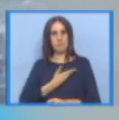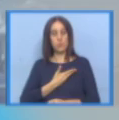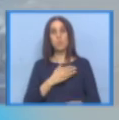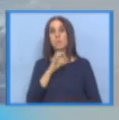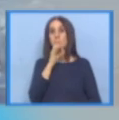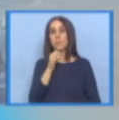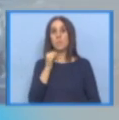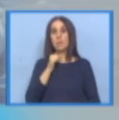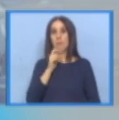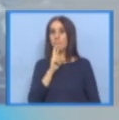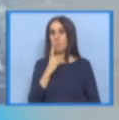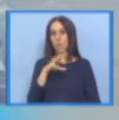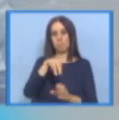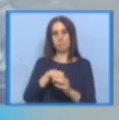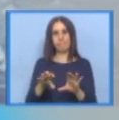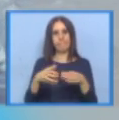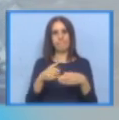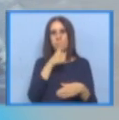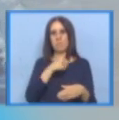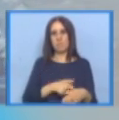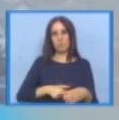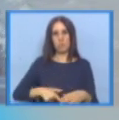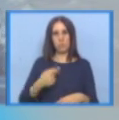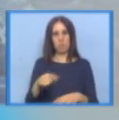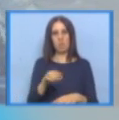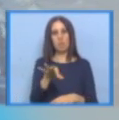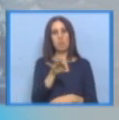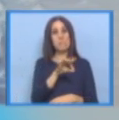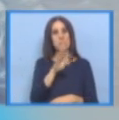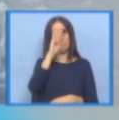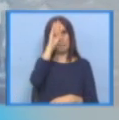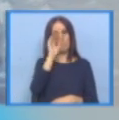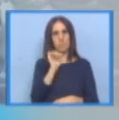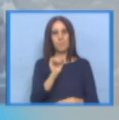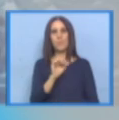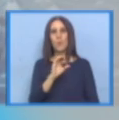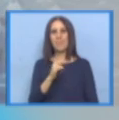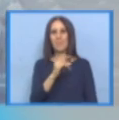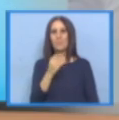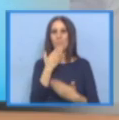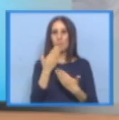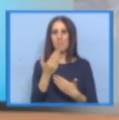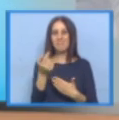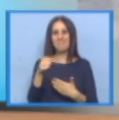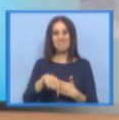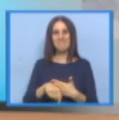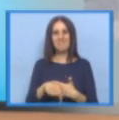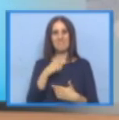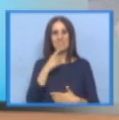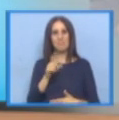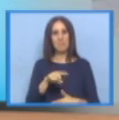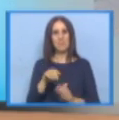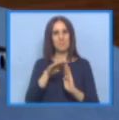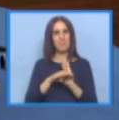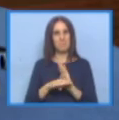Fátima integra agora o Colégio Cardinalício que elege os Papas. Otávio, muito obrigado por estares aqui uma vez mais no